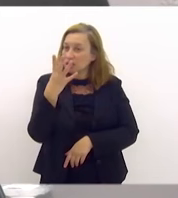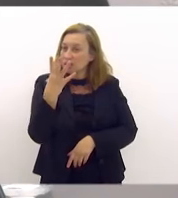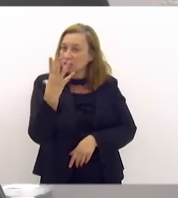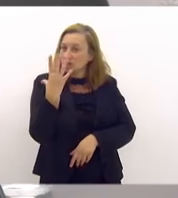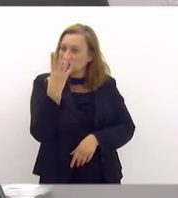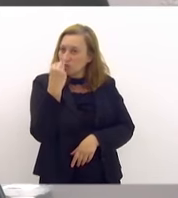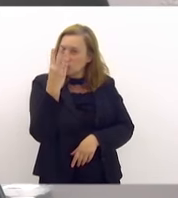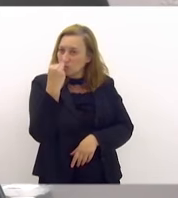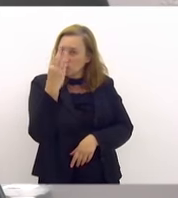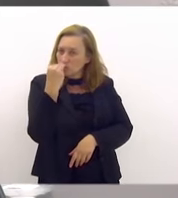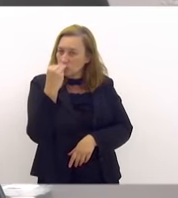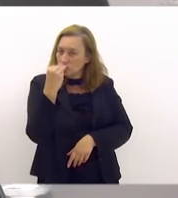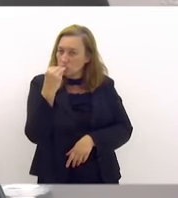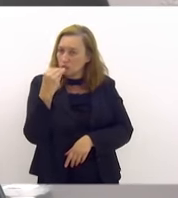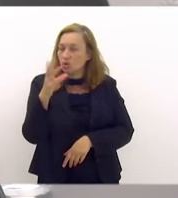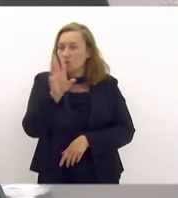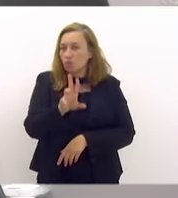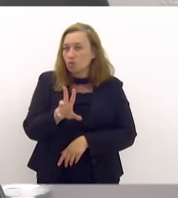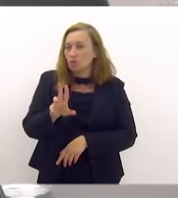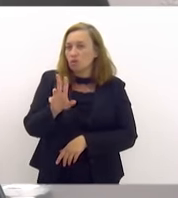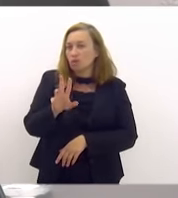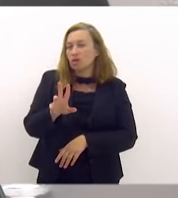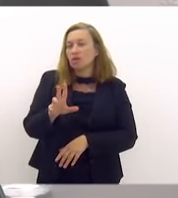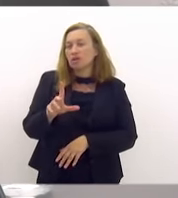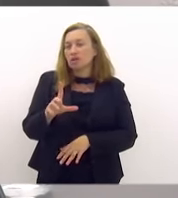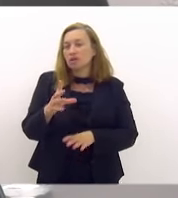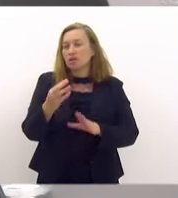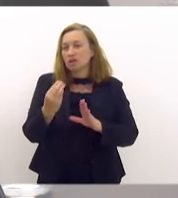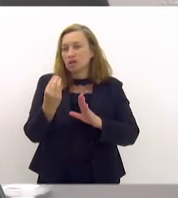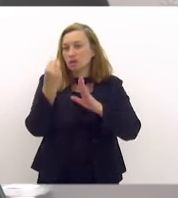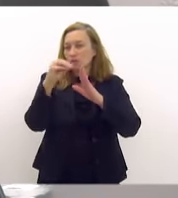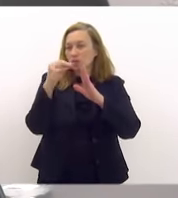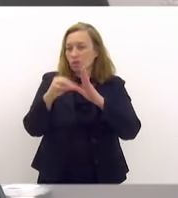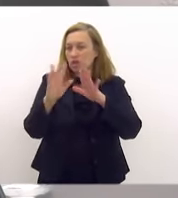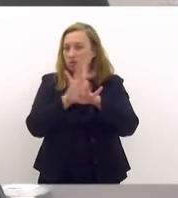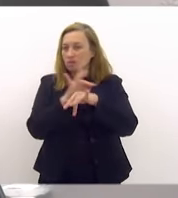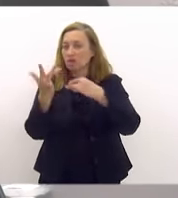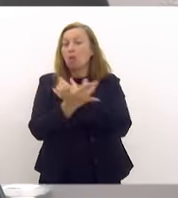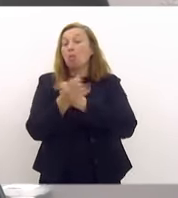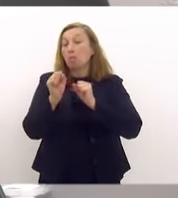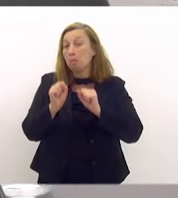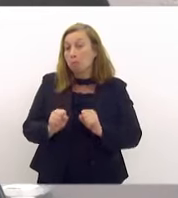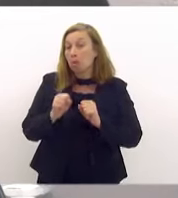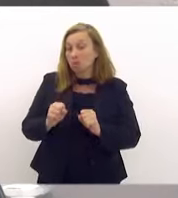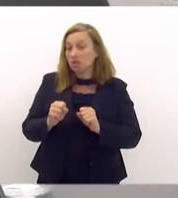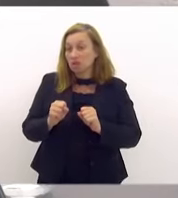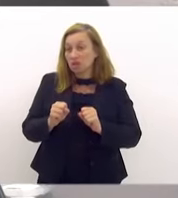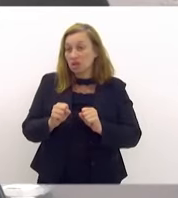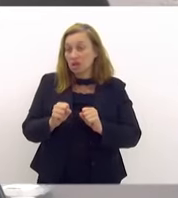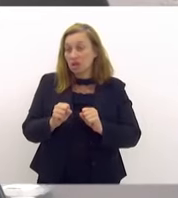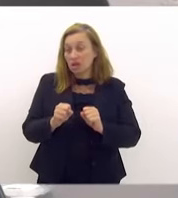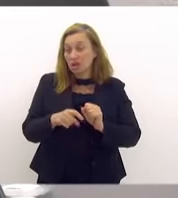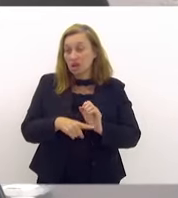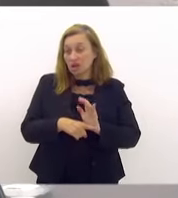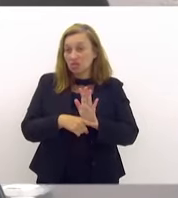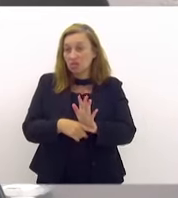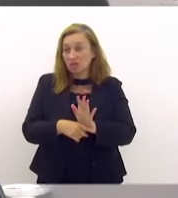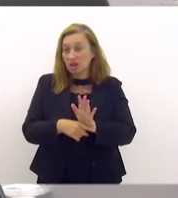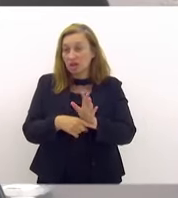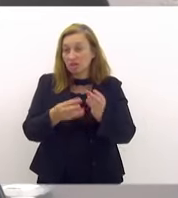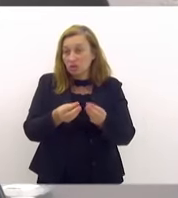desses meios o que também pode ter eh assim contribuído para o aumento desses